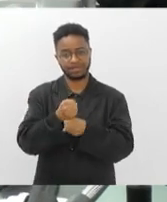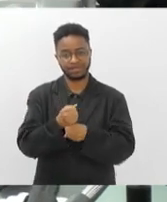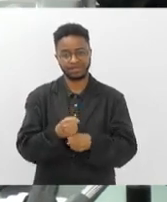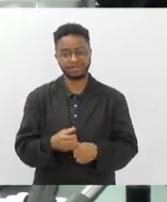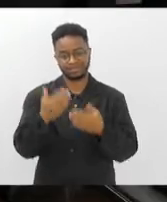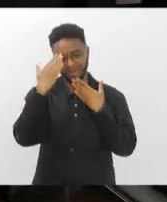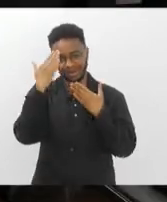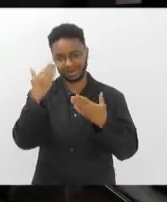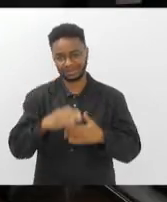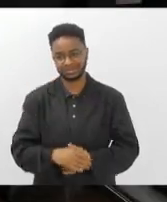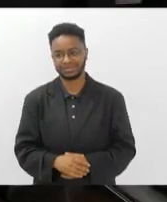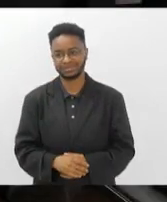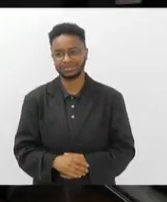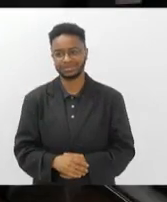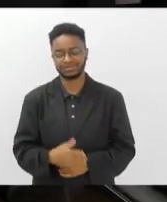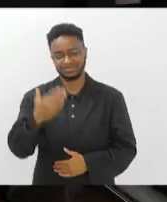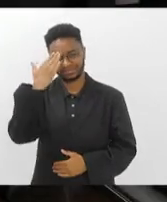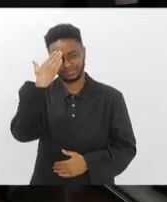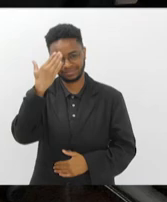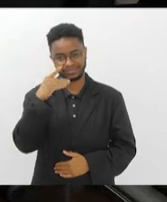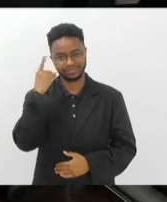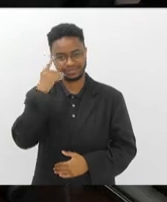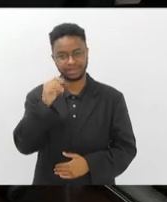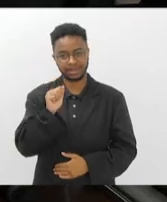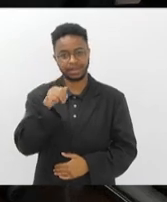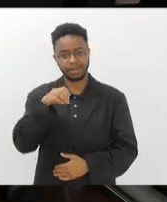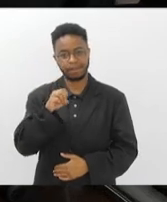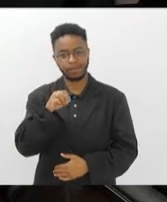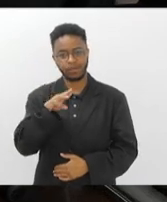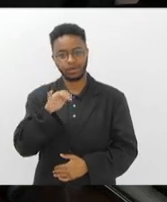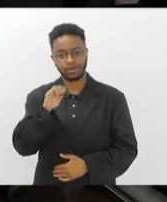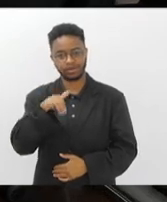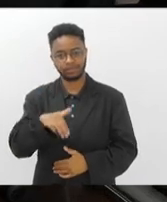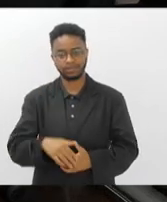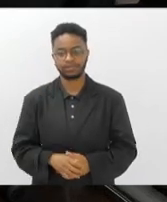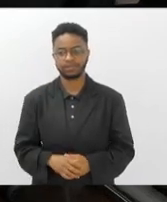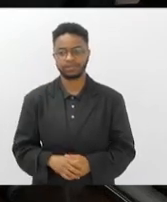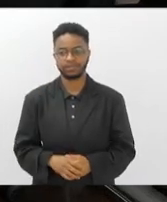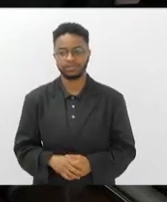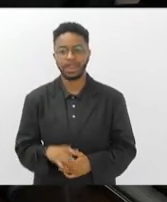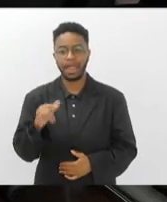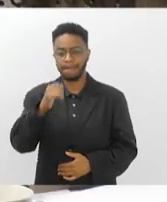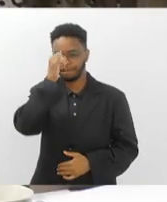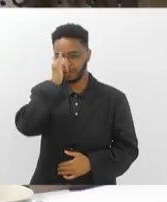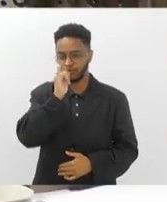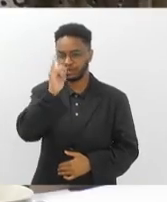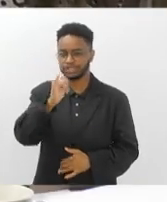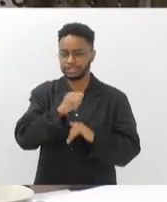obrigado. Obrigado, deputado Rodrigo Amorim. Isso é uma profecia.